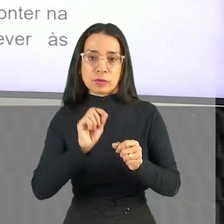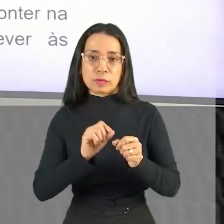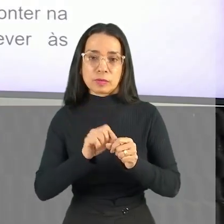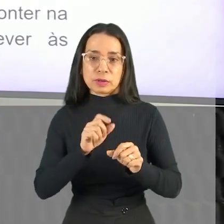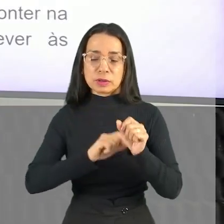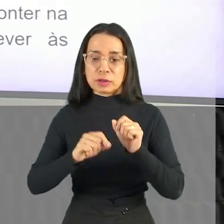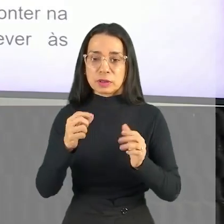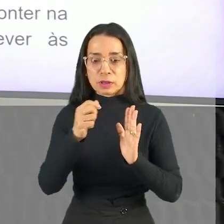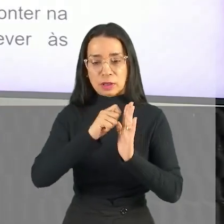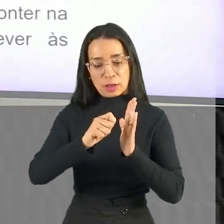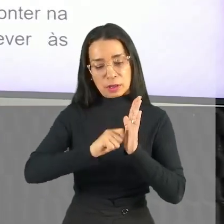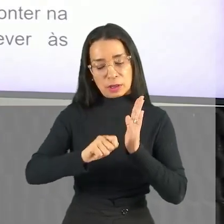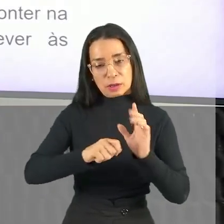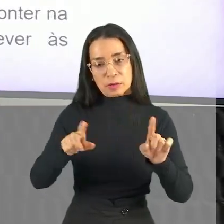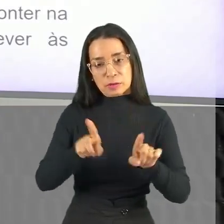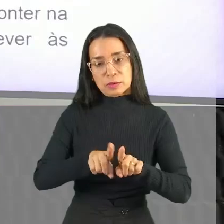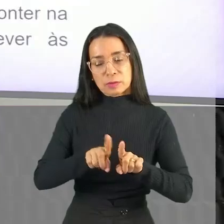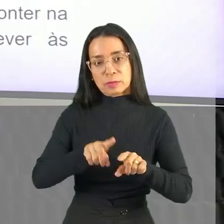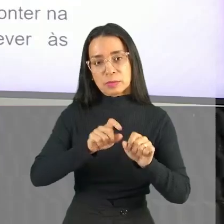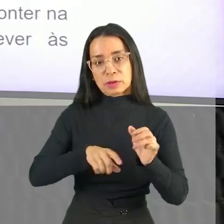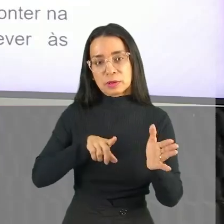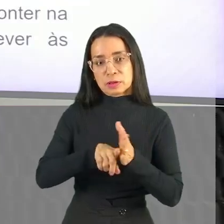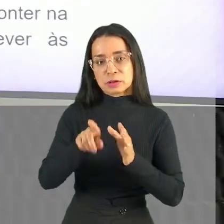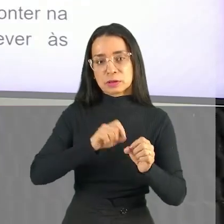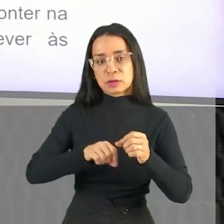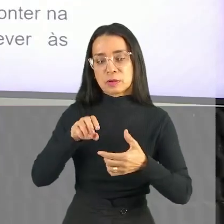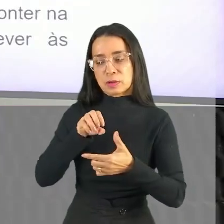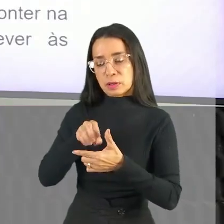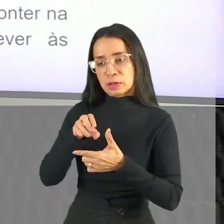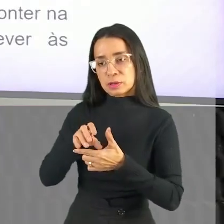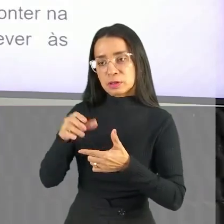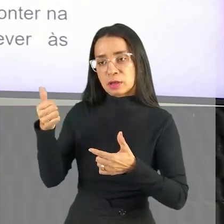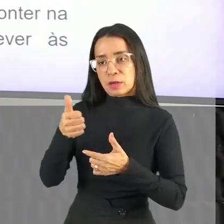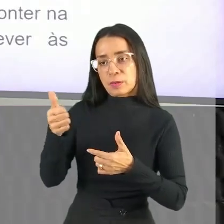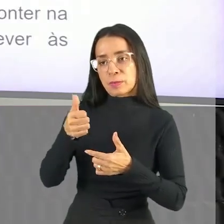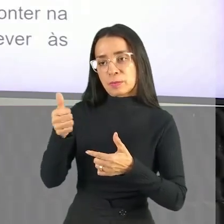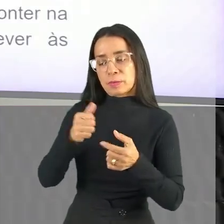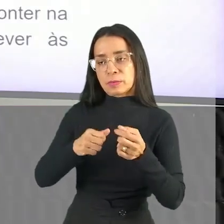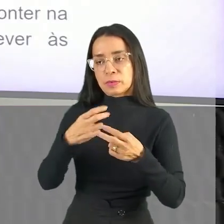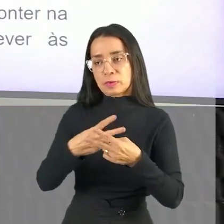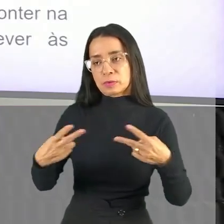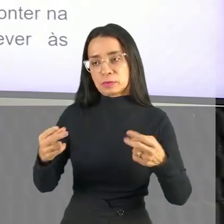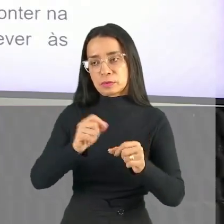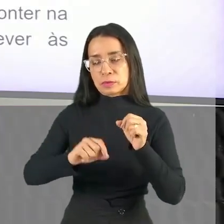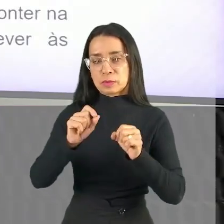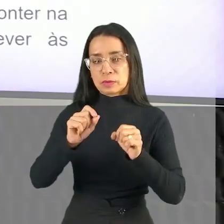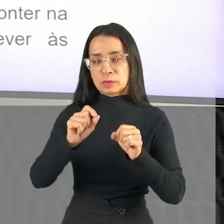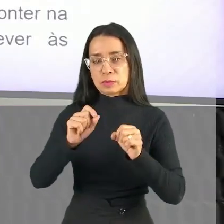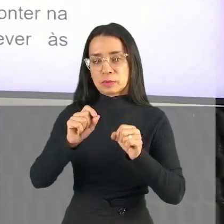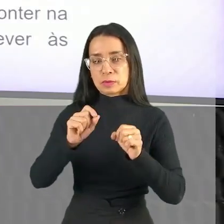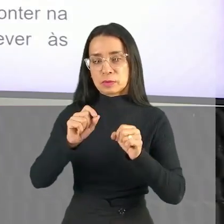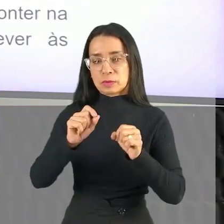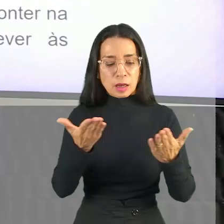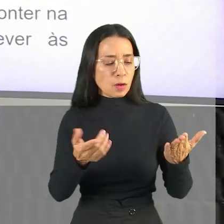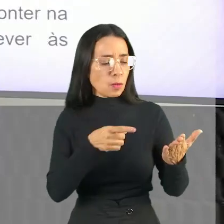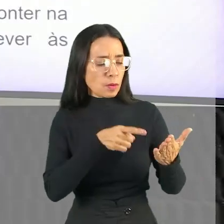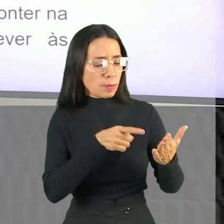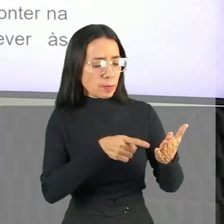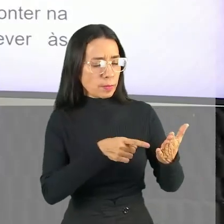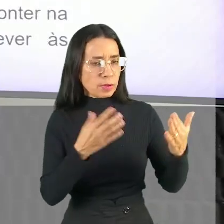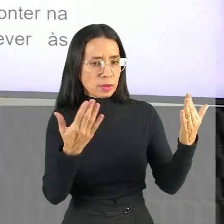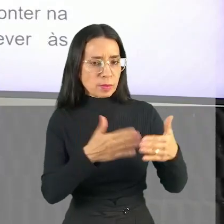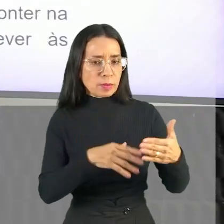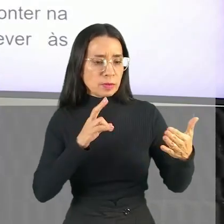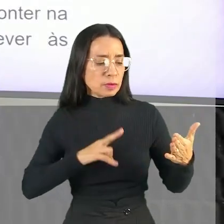redação quanto as questões. A minha dica a você é: a primeira coisa que você pode fazer ao abrir a prova é